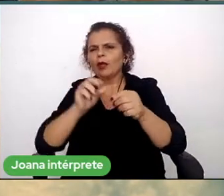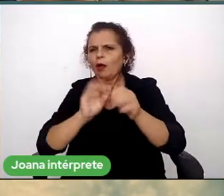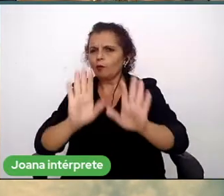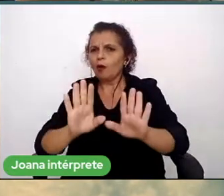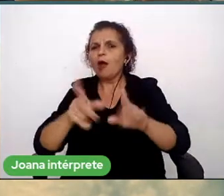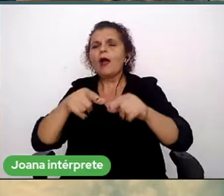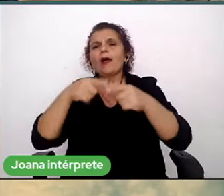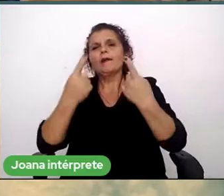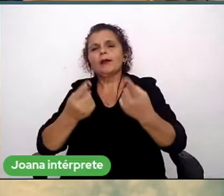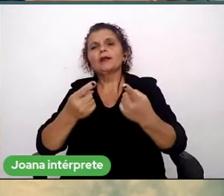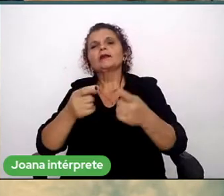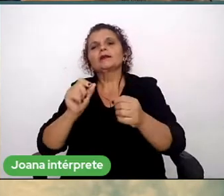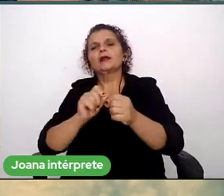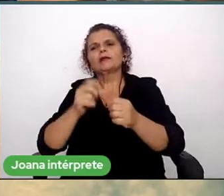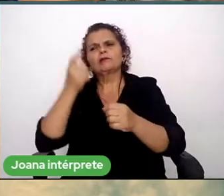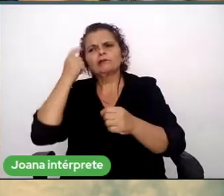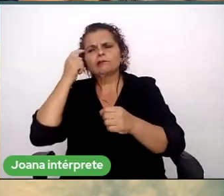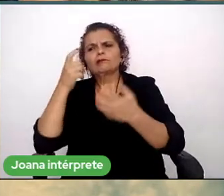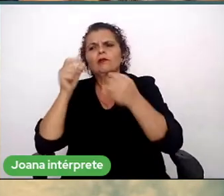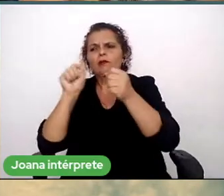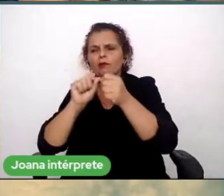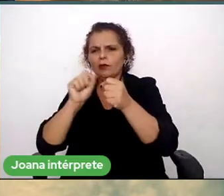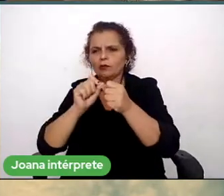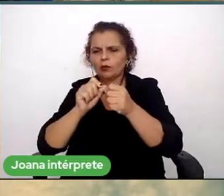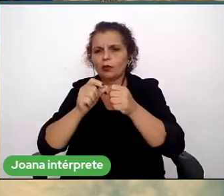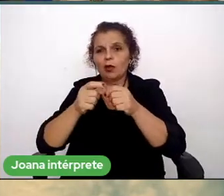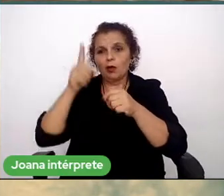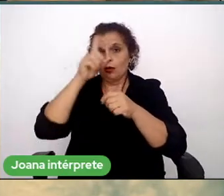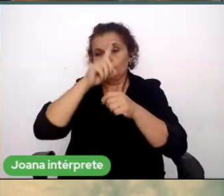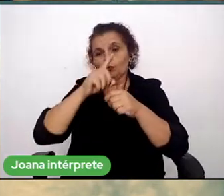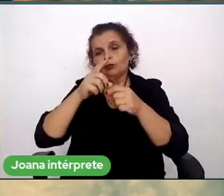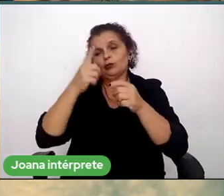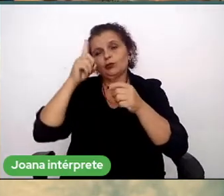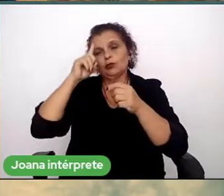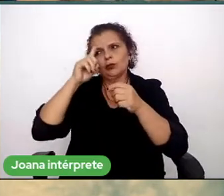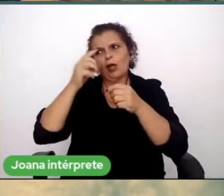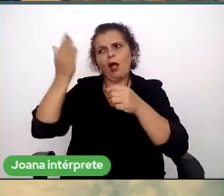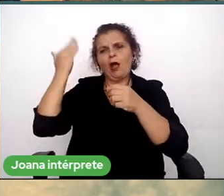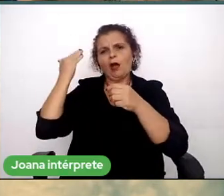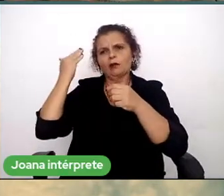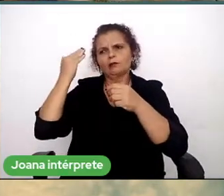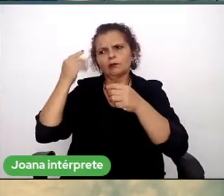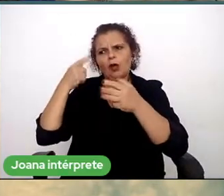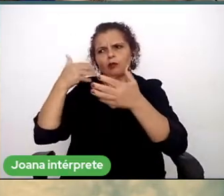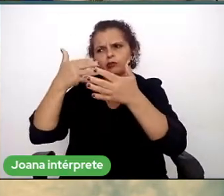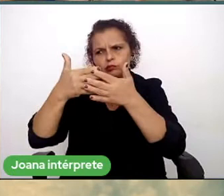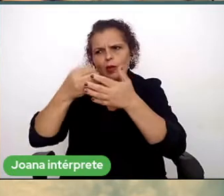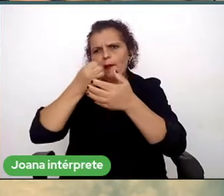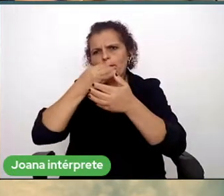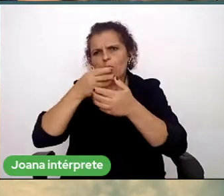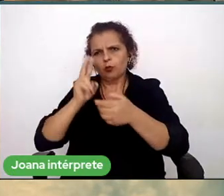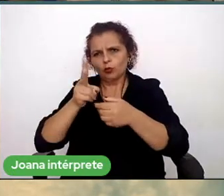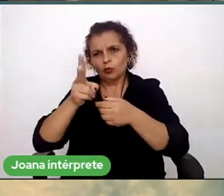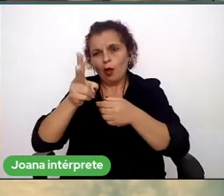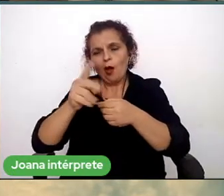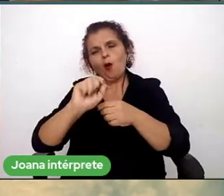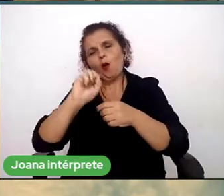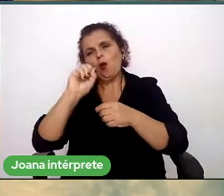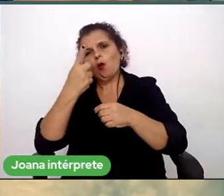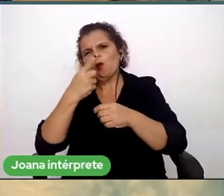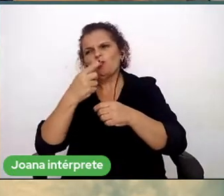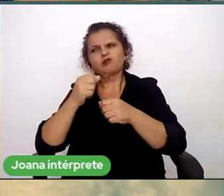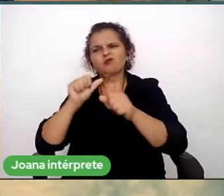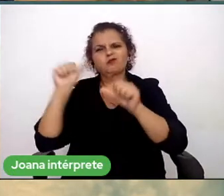pra gente entender se o que foi feito no dia anterior ou durante o dia faz a gente continua fazendo sentido Então vou continuar ou